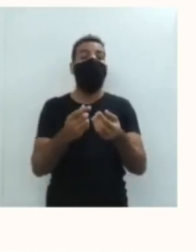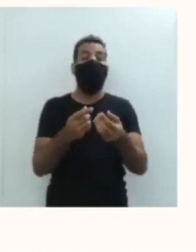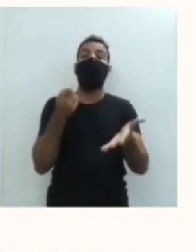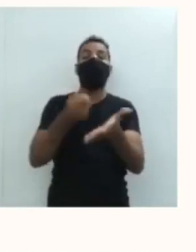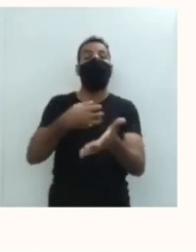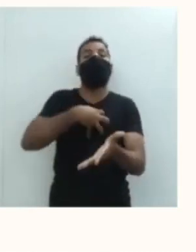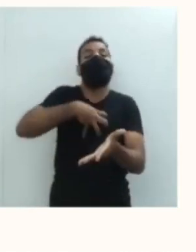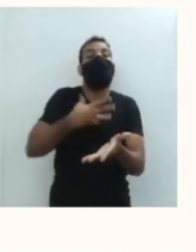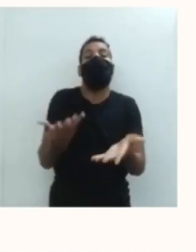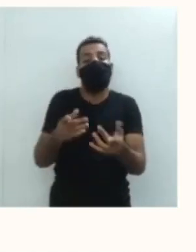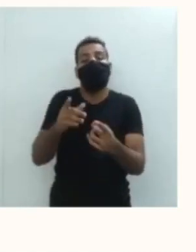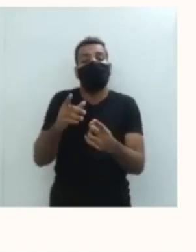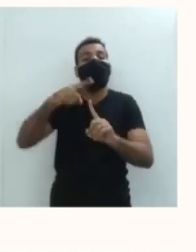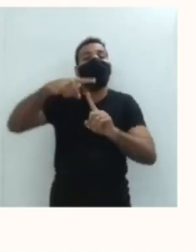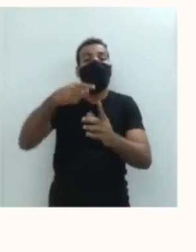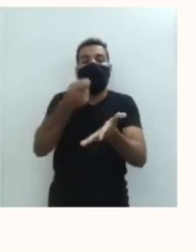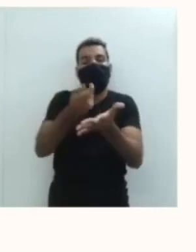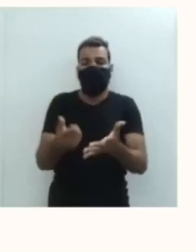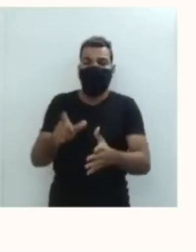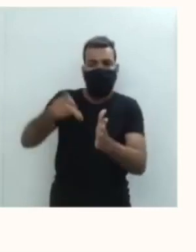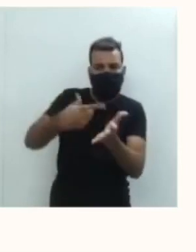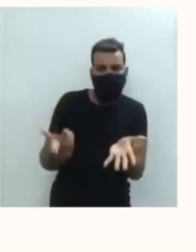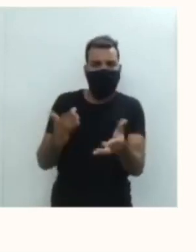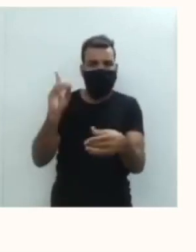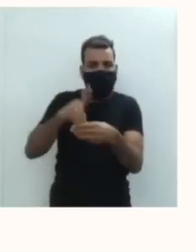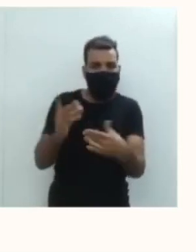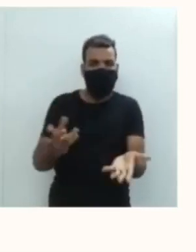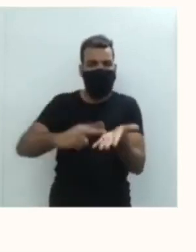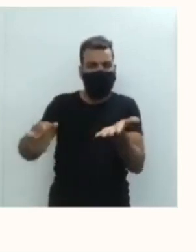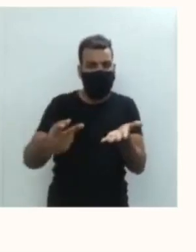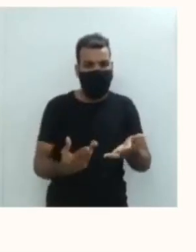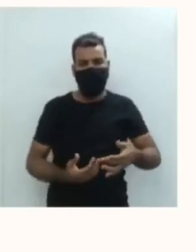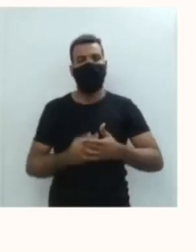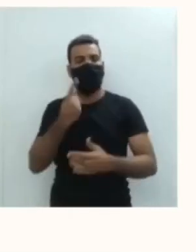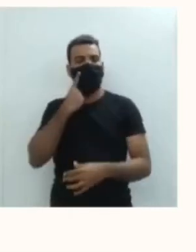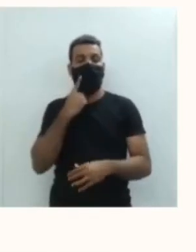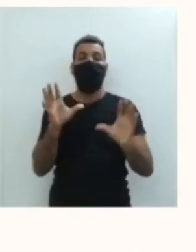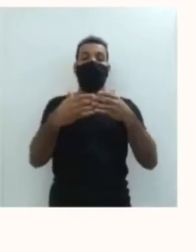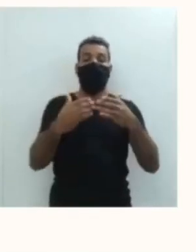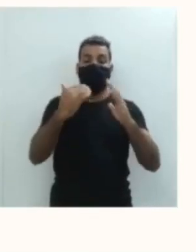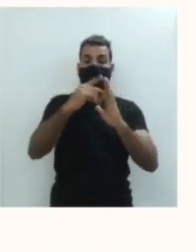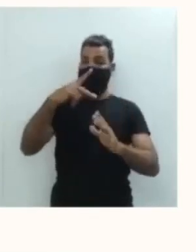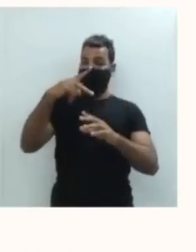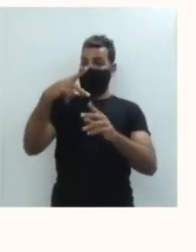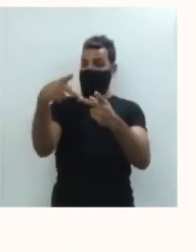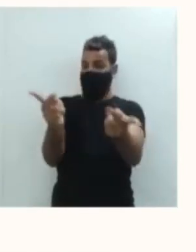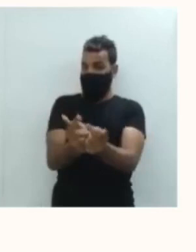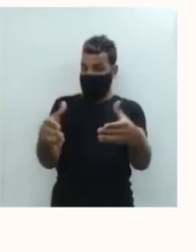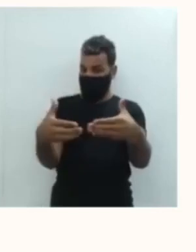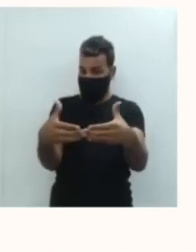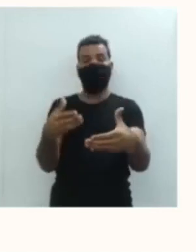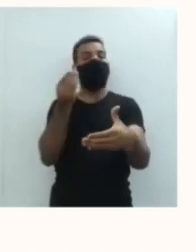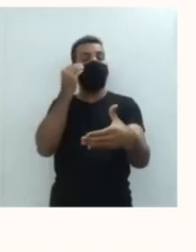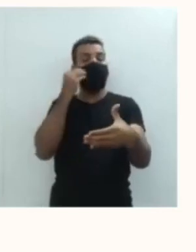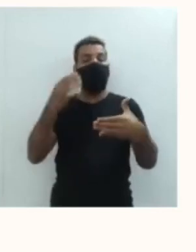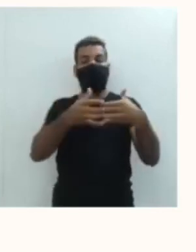nós temos aqui a nossa classe pedido que é uma classe abstrata vamos agora ver como é que a nossa classe prato ela vai